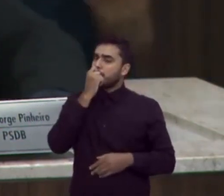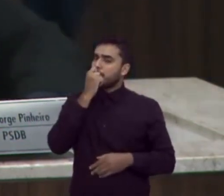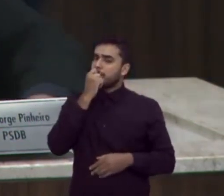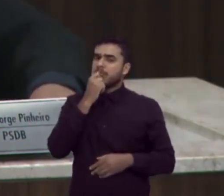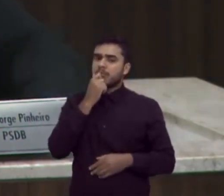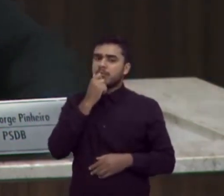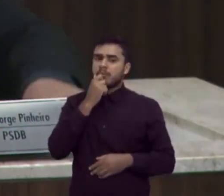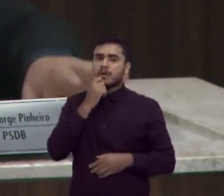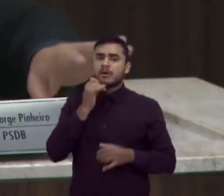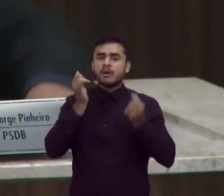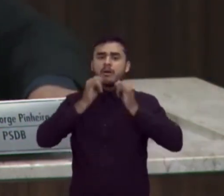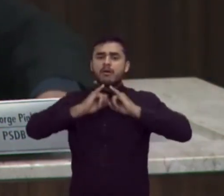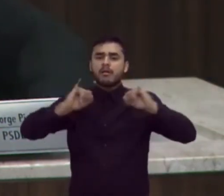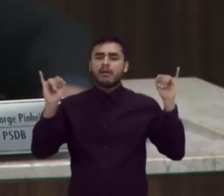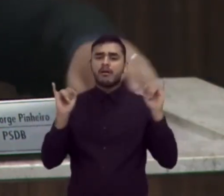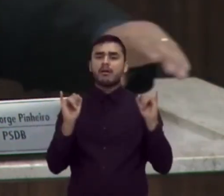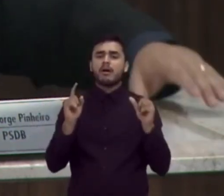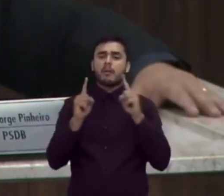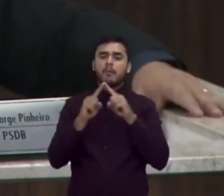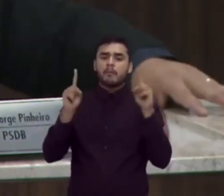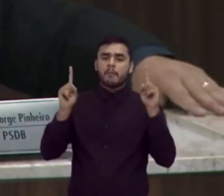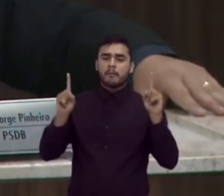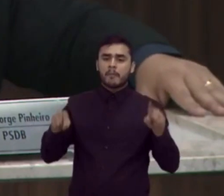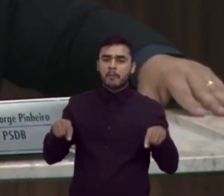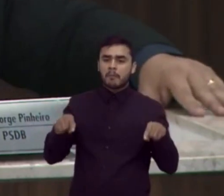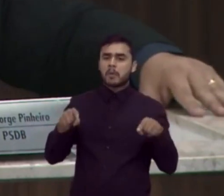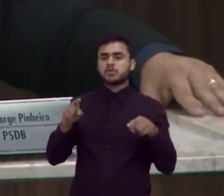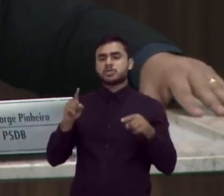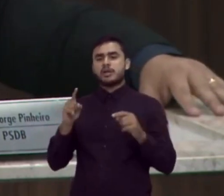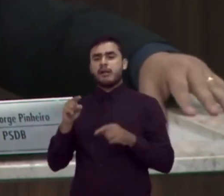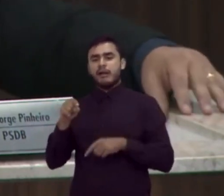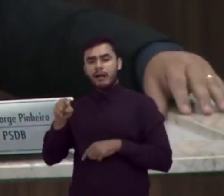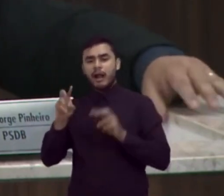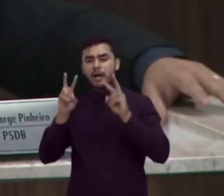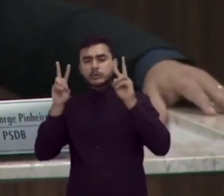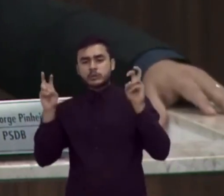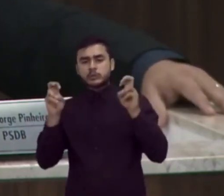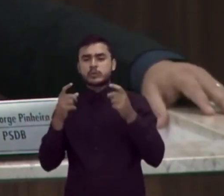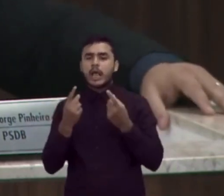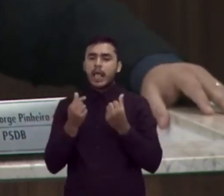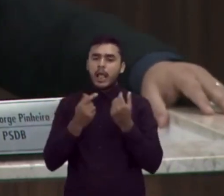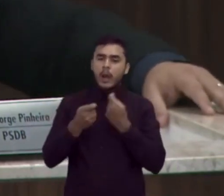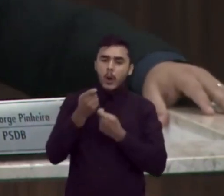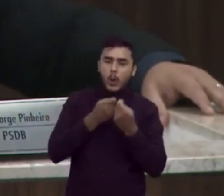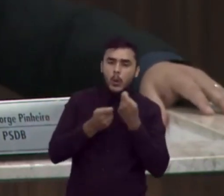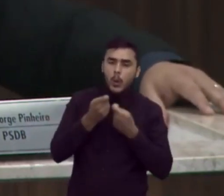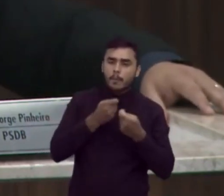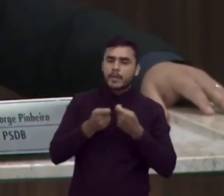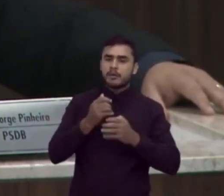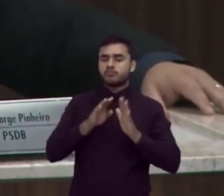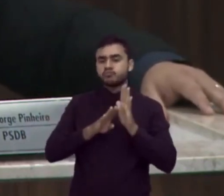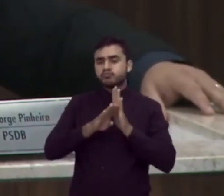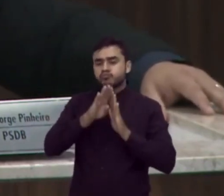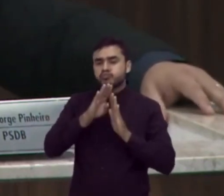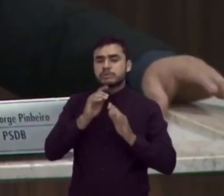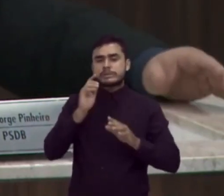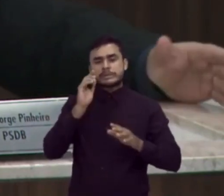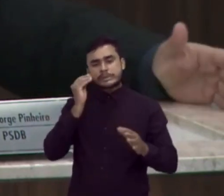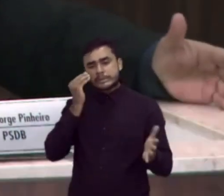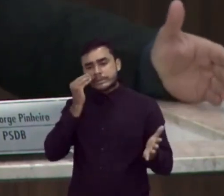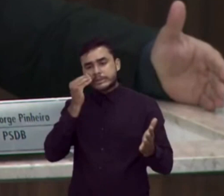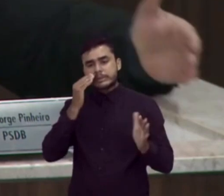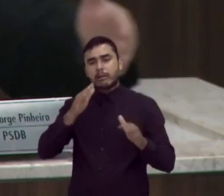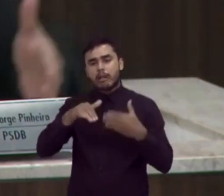ele fala é um pacote de medidas econômicas. Procurei no Diário, também fala muito pouco. E